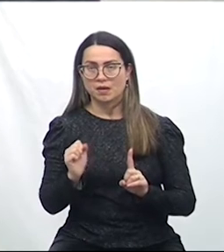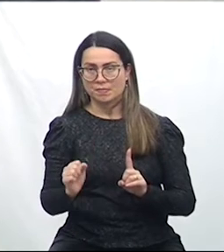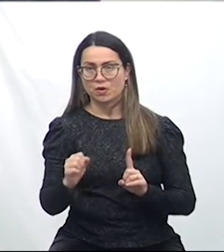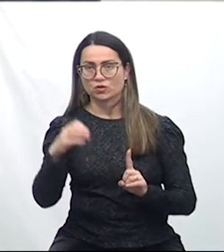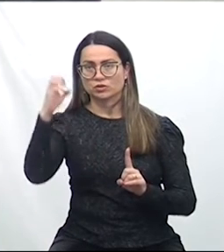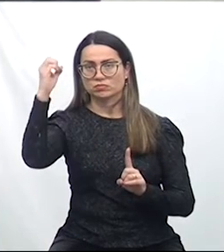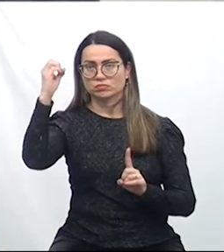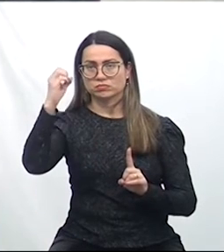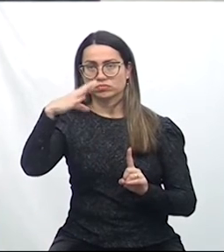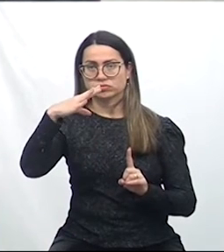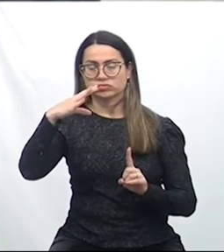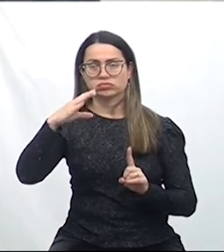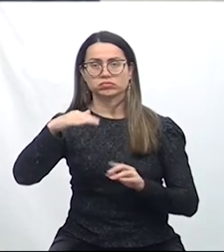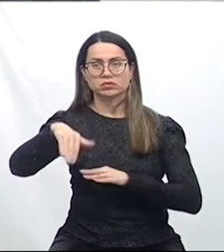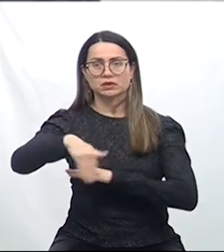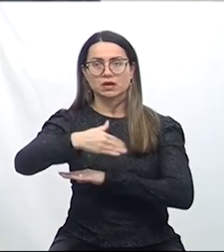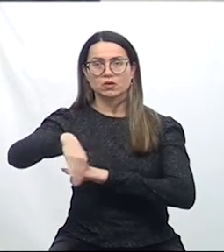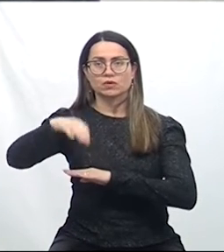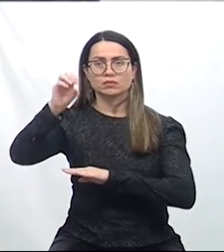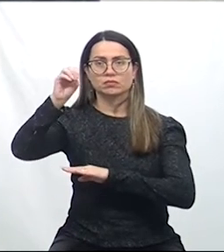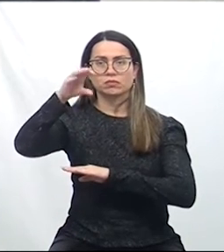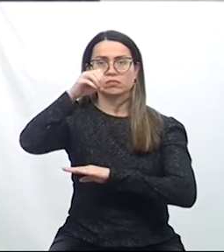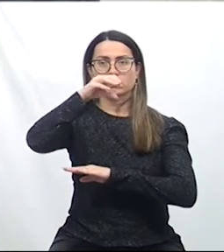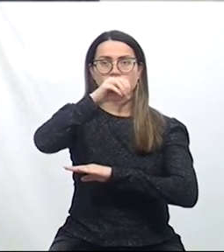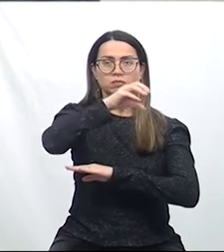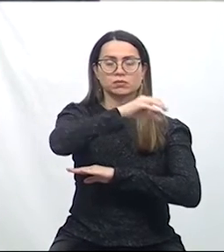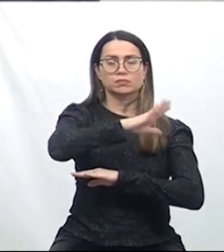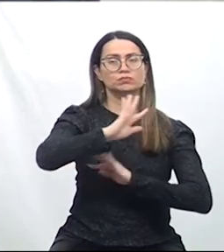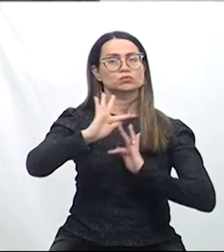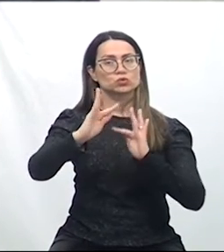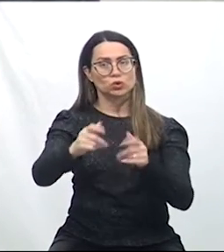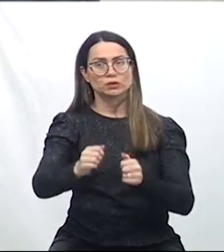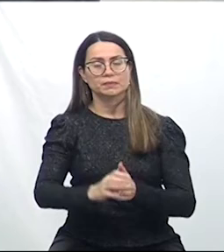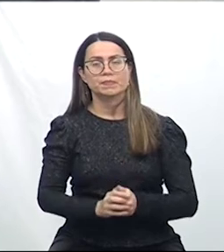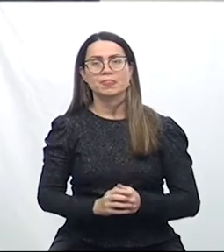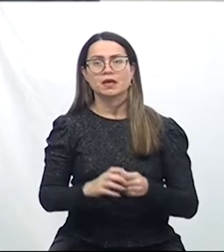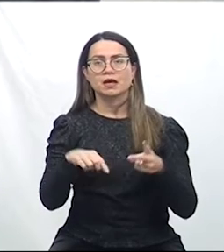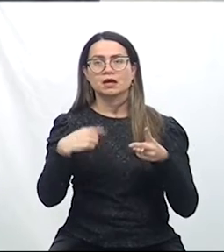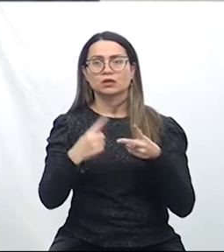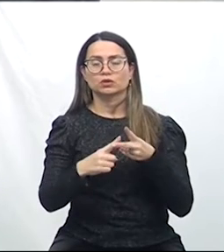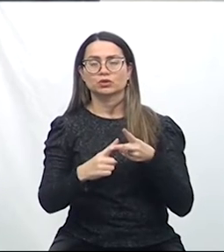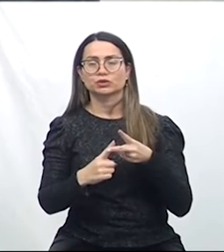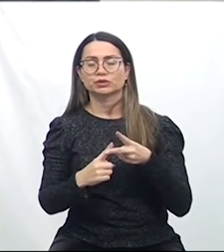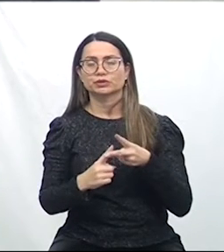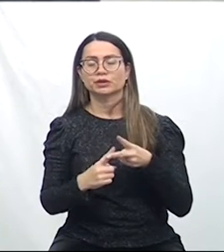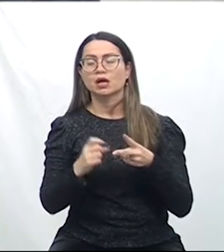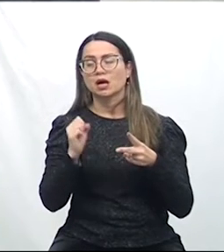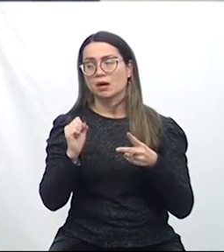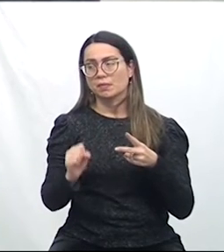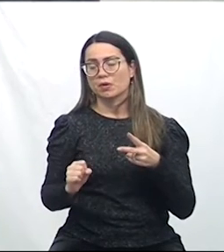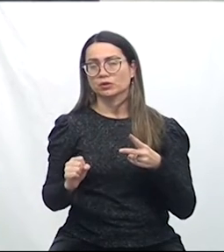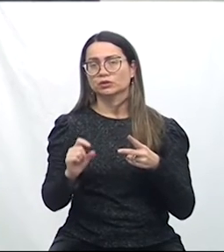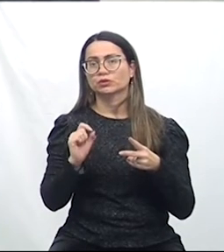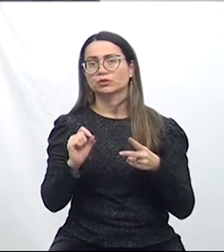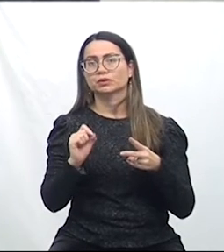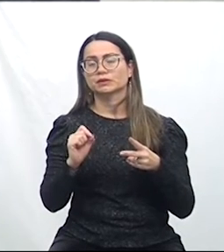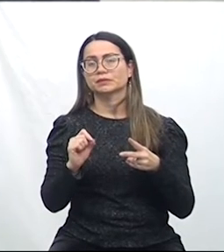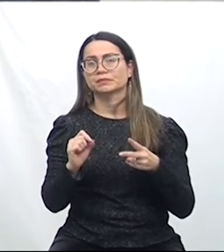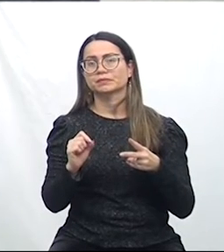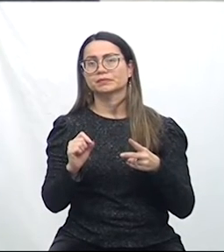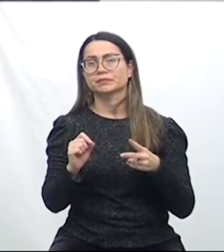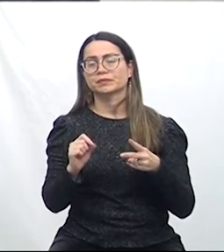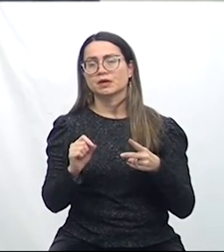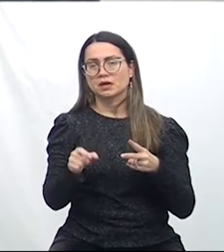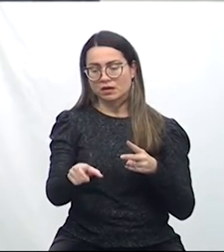iluminação pública em toda a extensão da via? 2. Existe a possibilidade de instalação de sinalização refletiva em toda a extensão